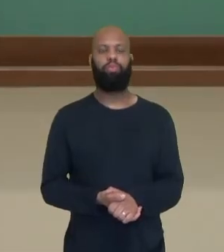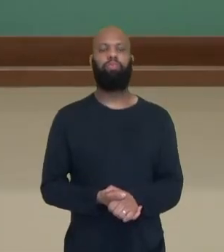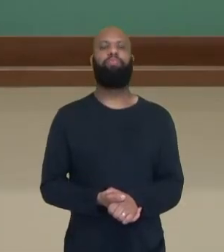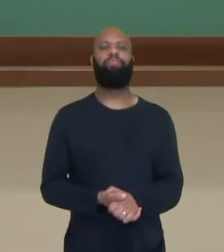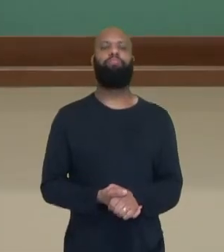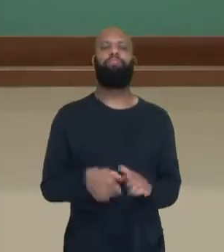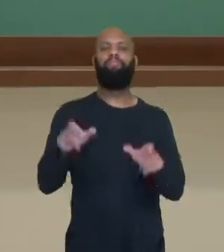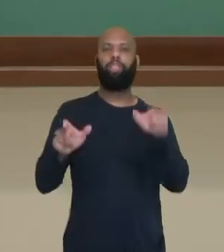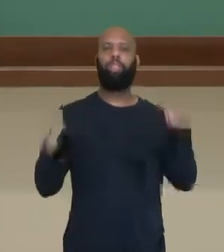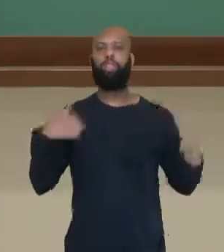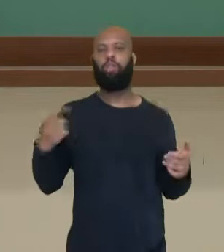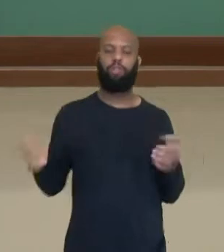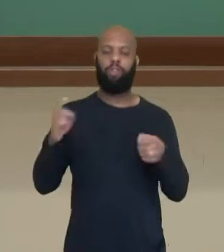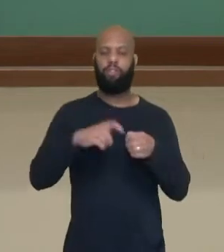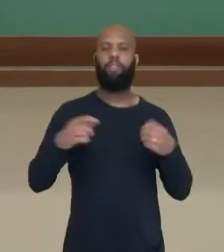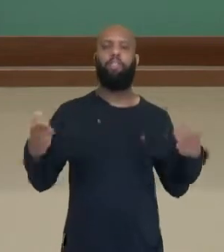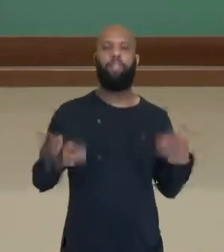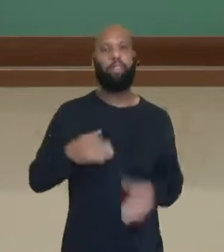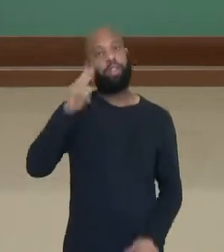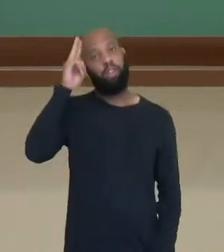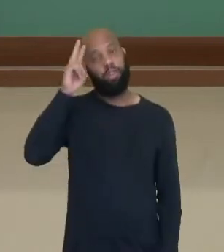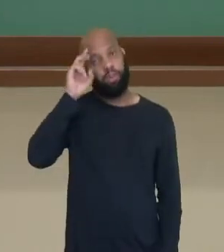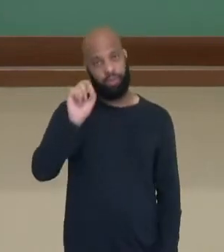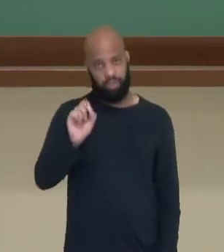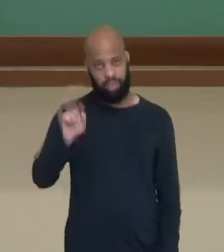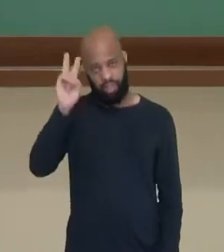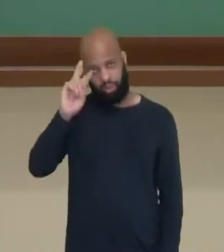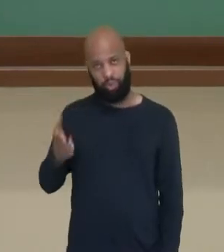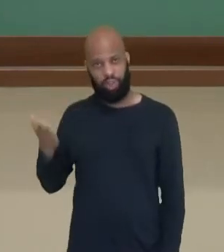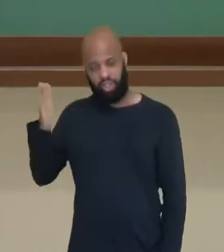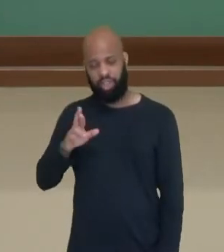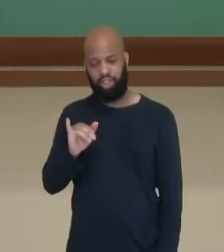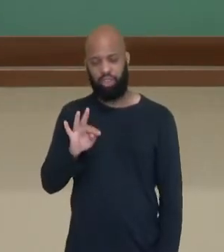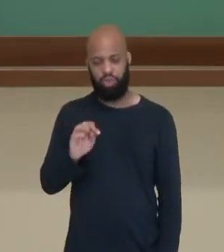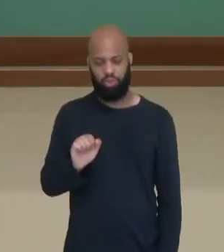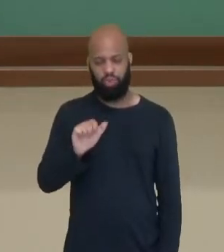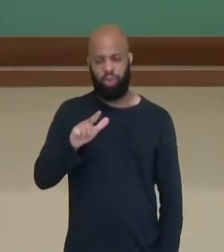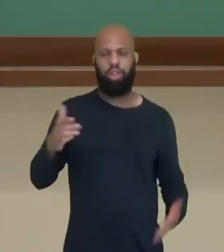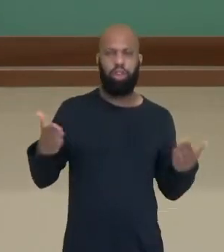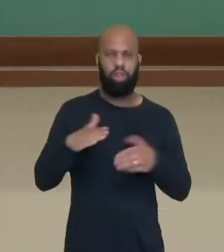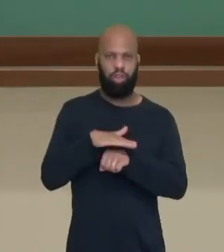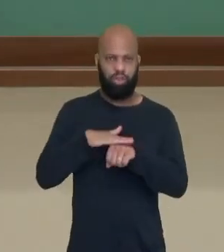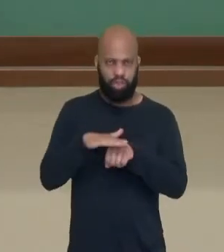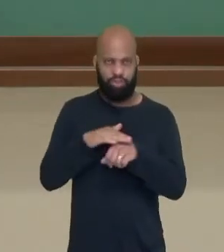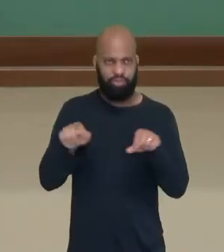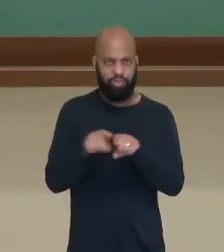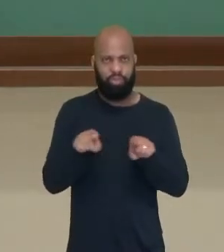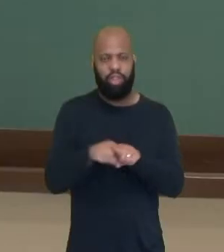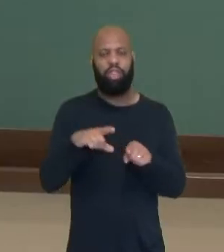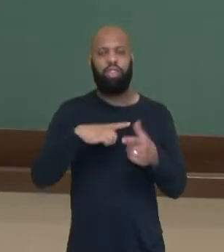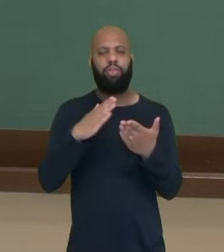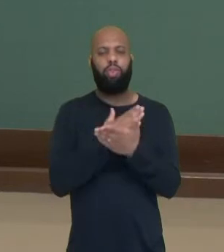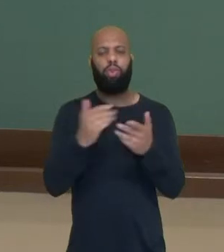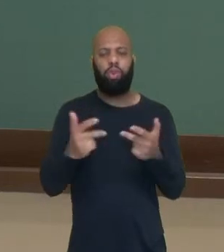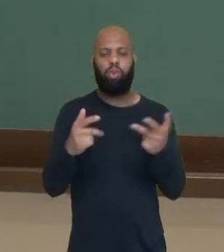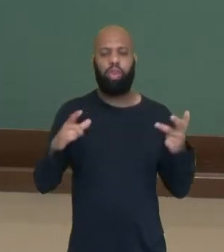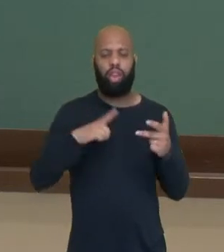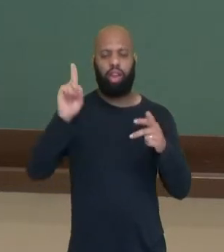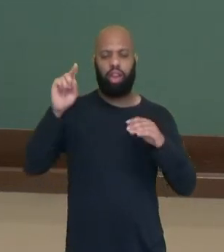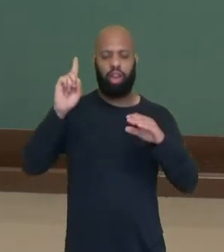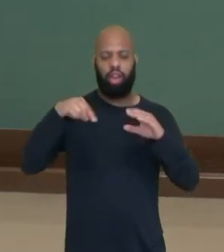Oi pessoal, voltamos. Lembraram desses rituais que nós conversamos? Então, algumas questões